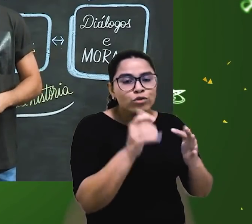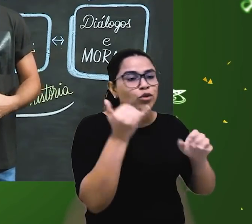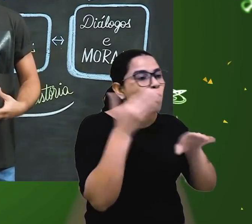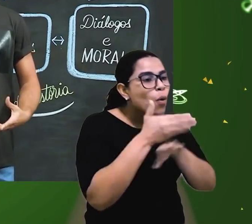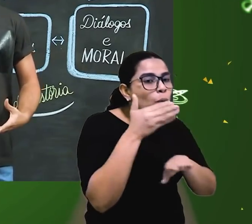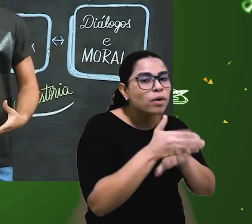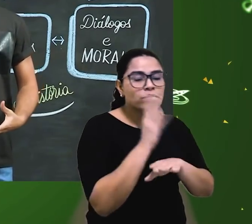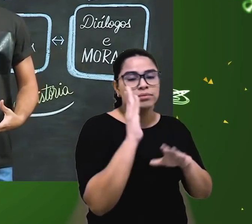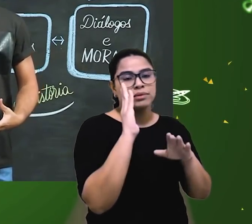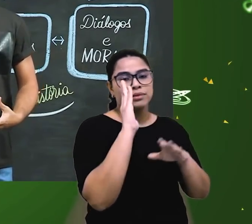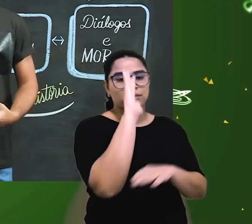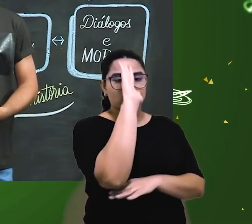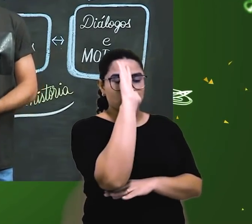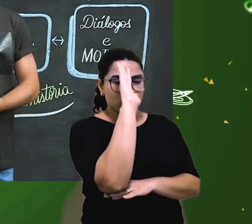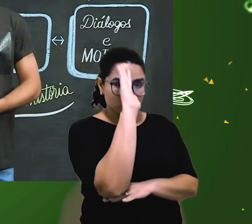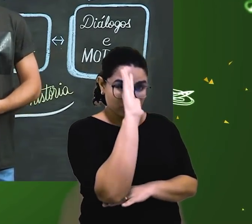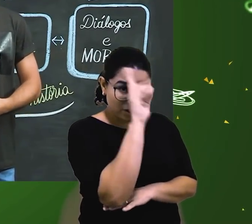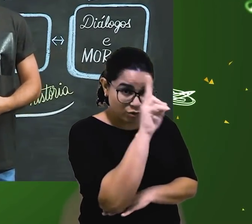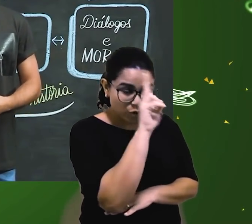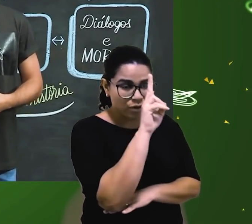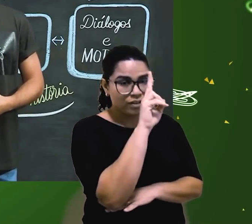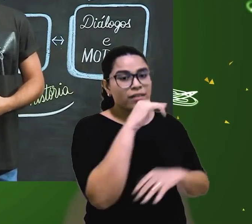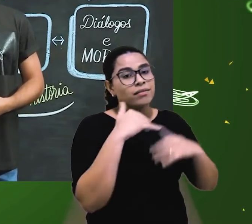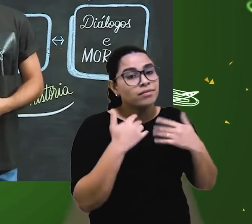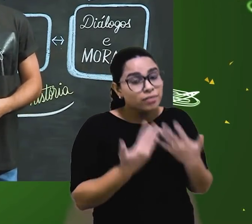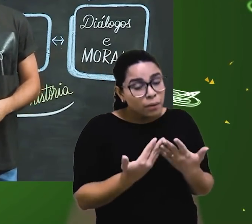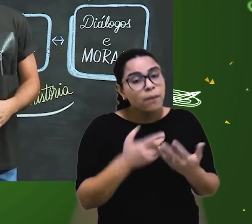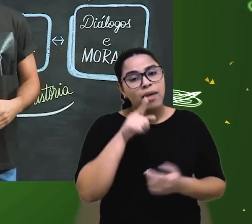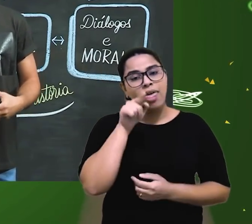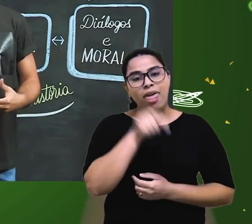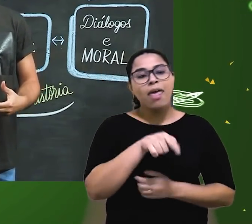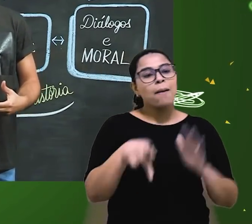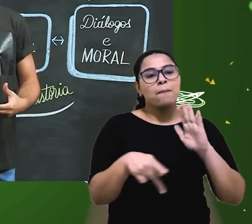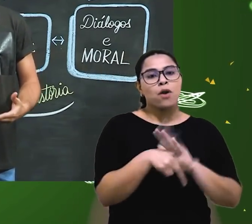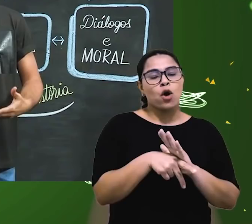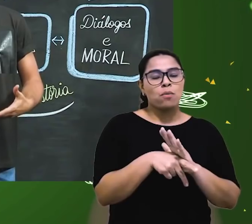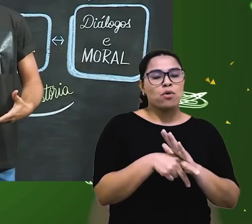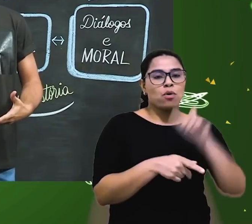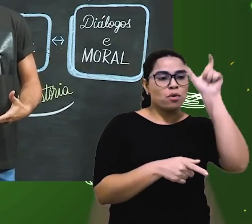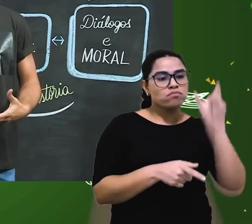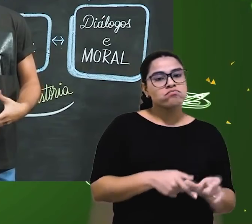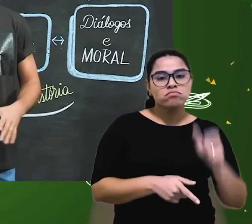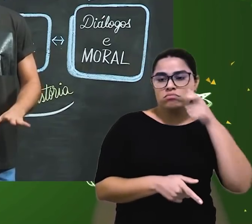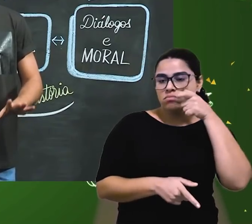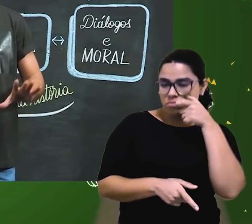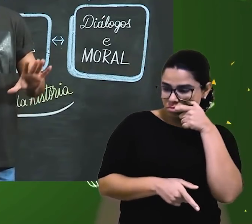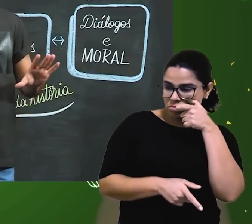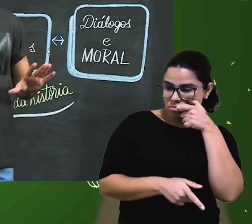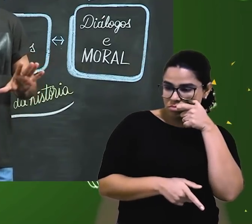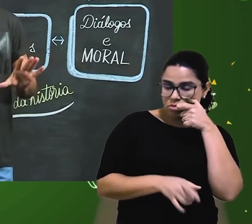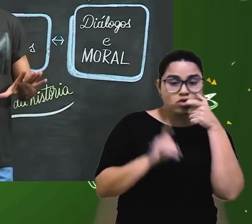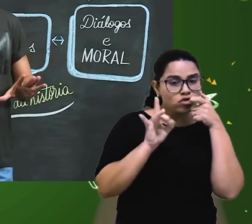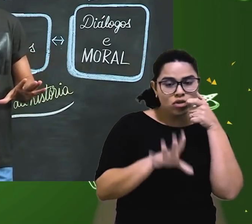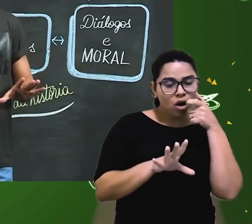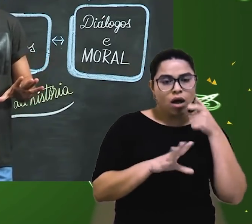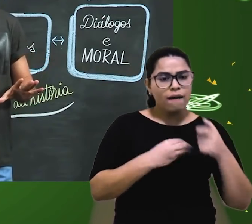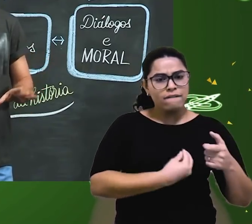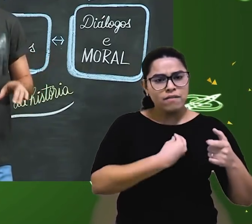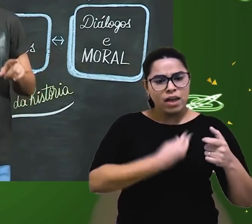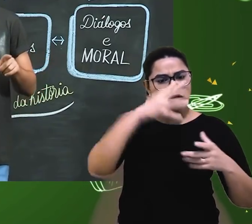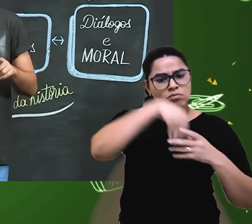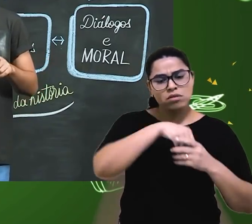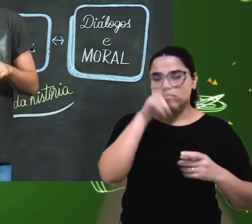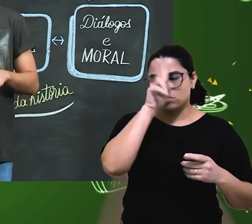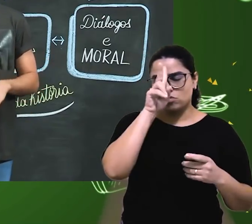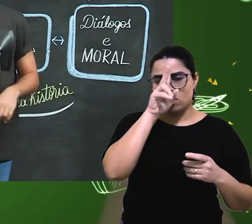terceira pessoa. Esse narrador também é chamado de narrador observador, porque ele não está contando a história vivendo, ele está observando aqueles